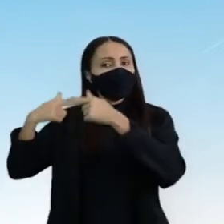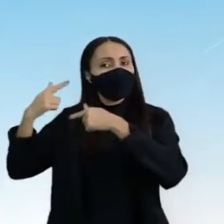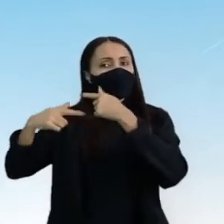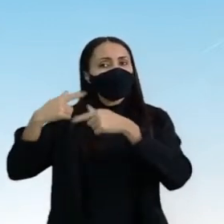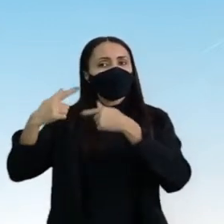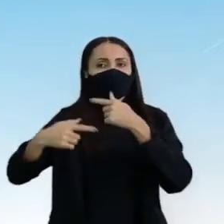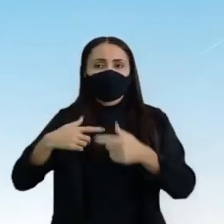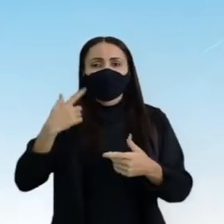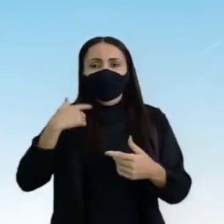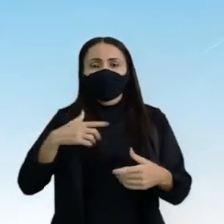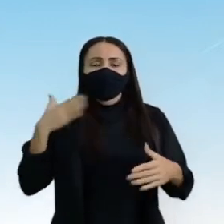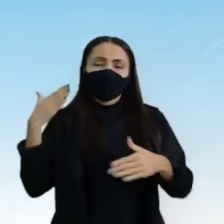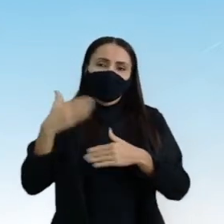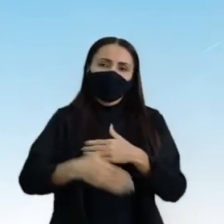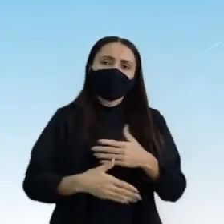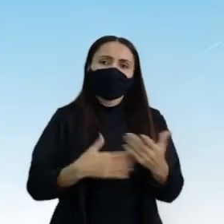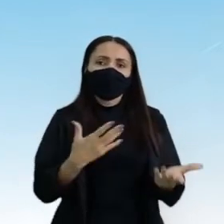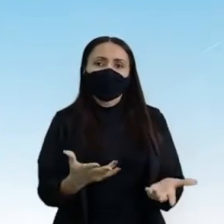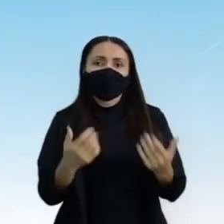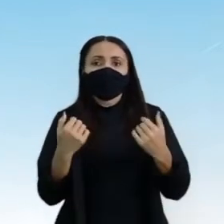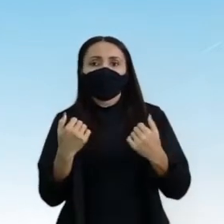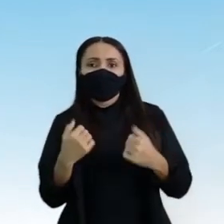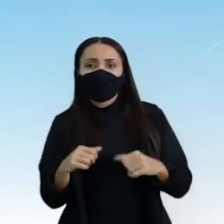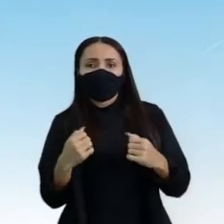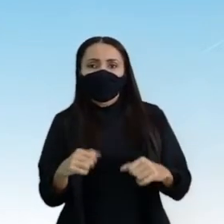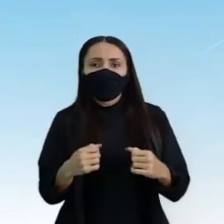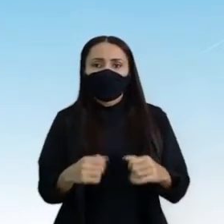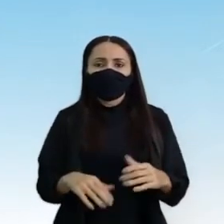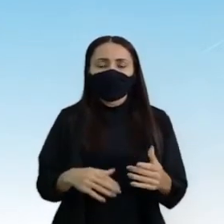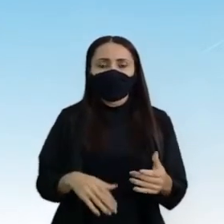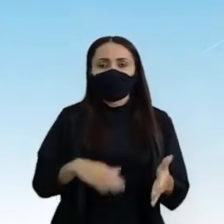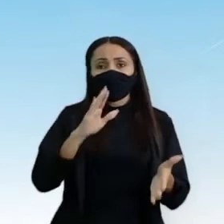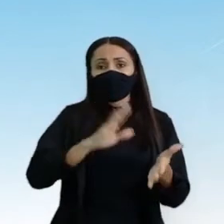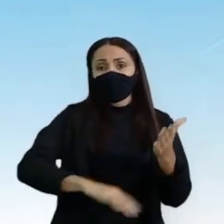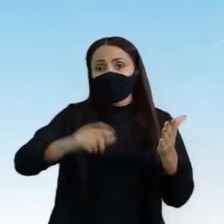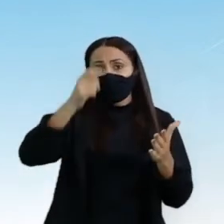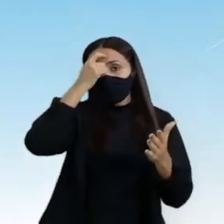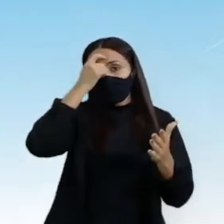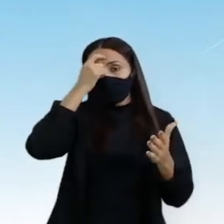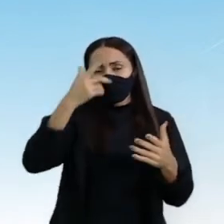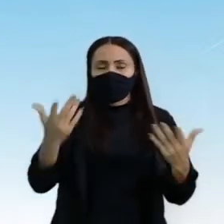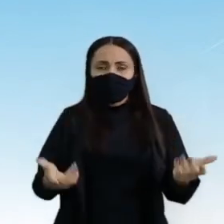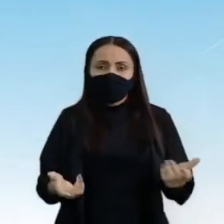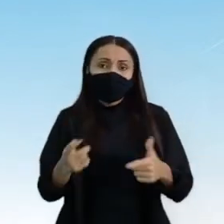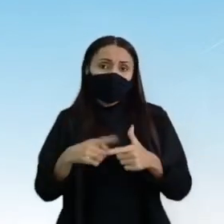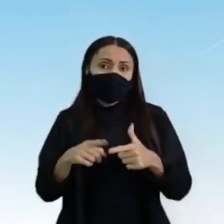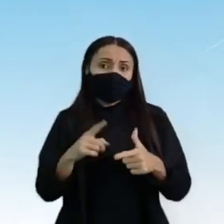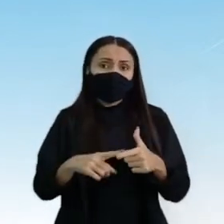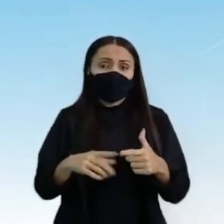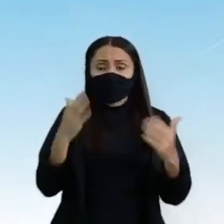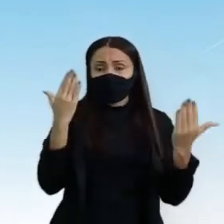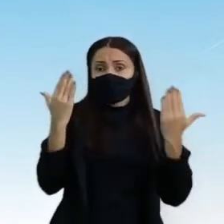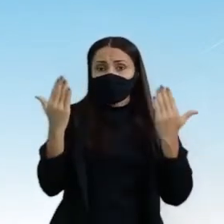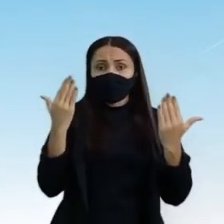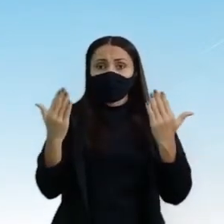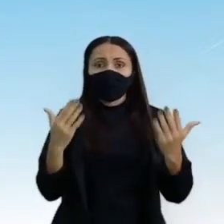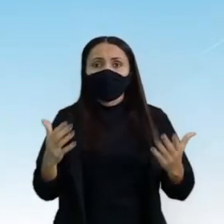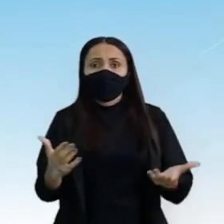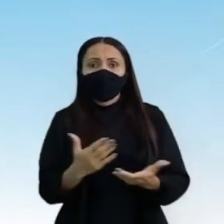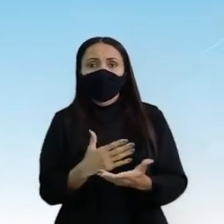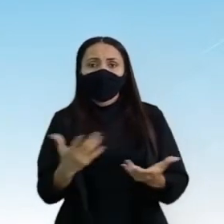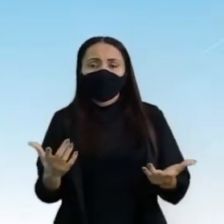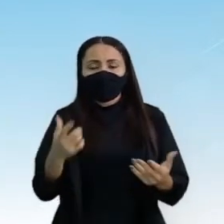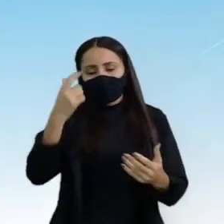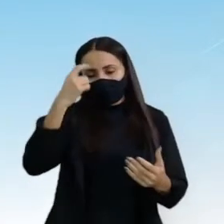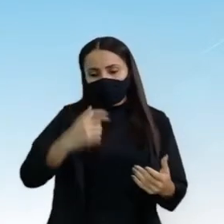hereditária que eu faço parte. Então a gente precisa tirar isso da mente para não adoecer, não ter problemas psicológicos por causa da nossa